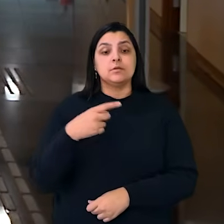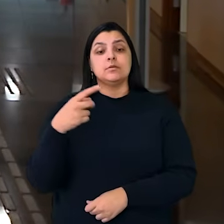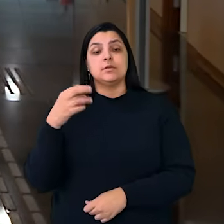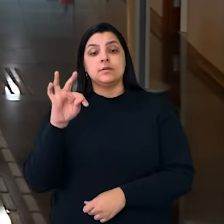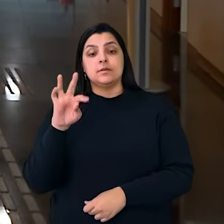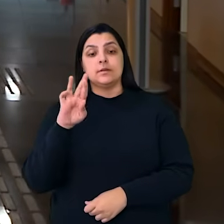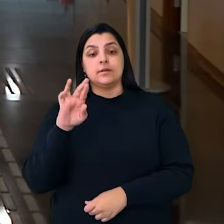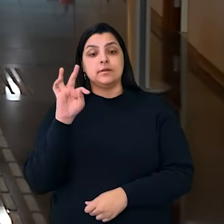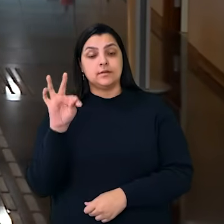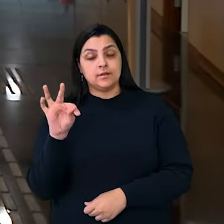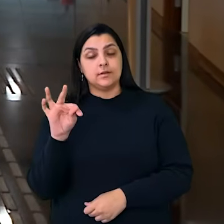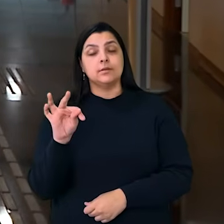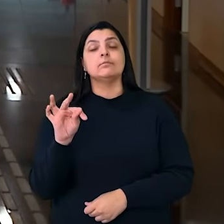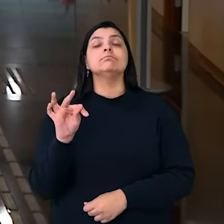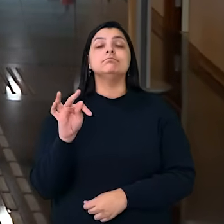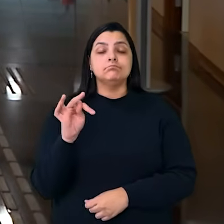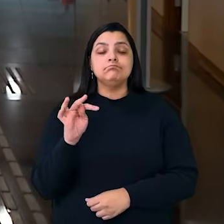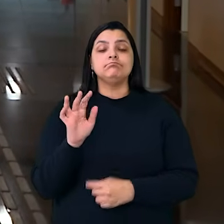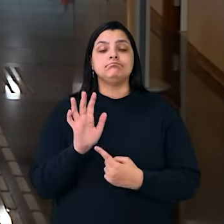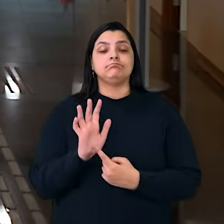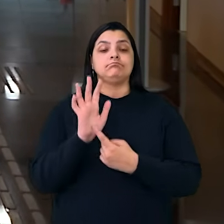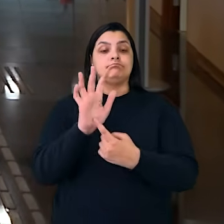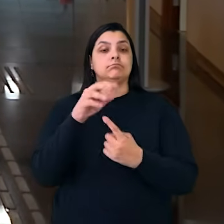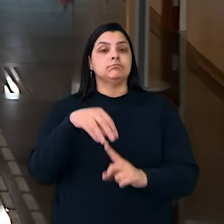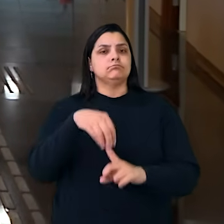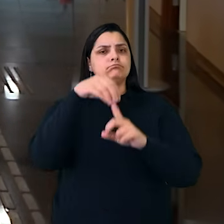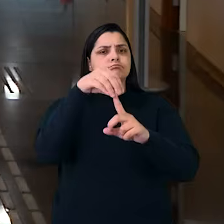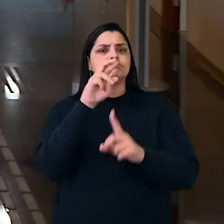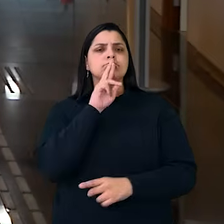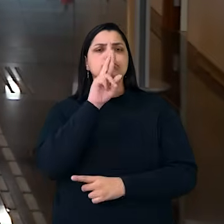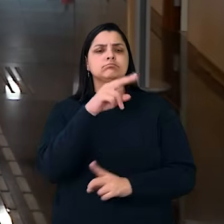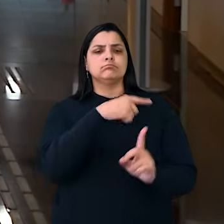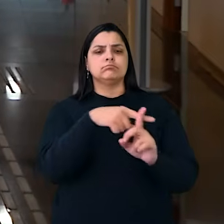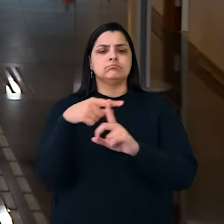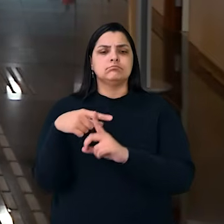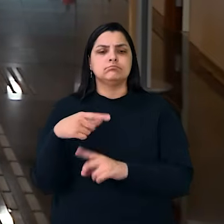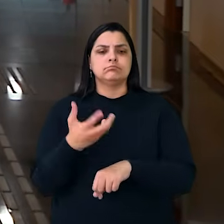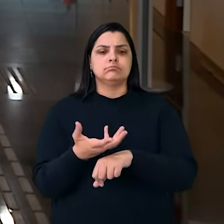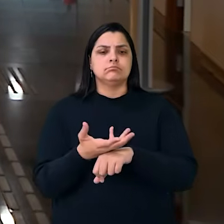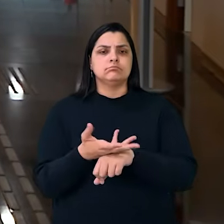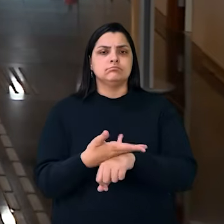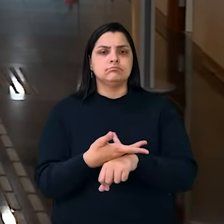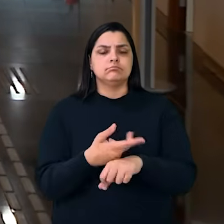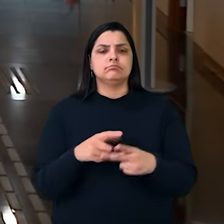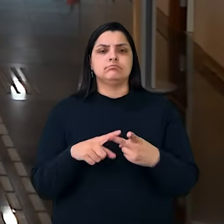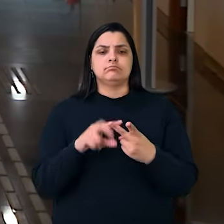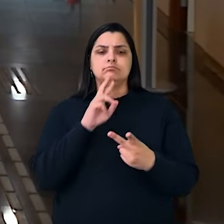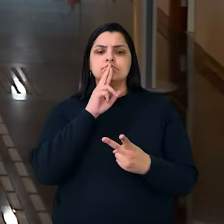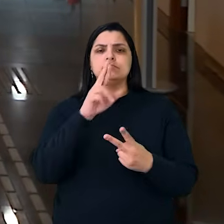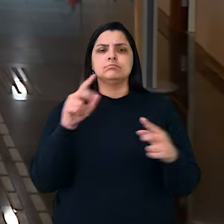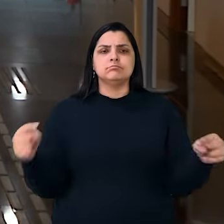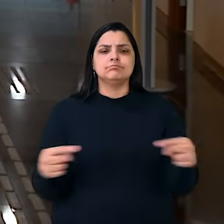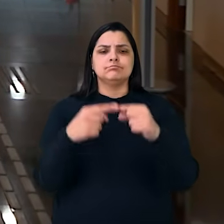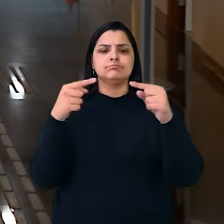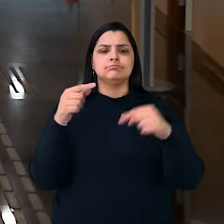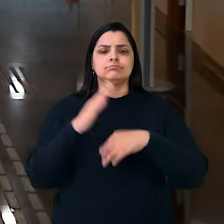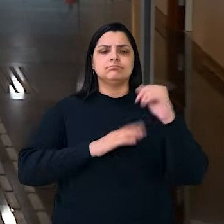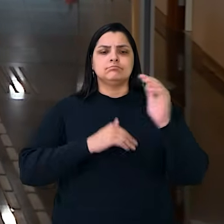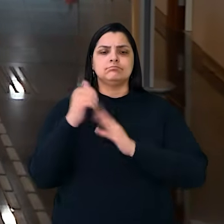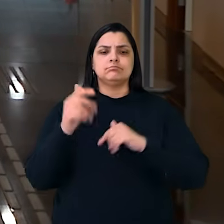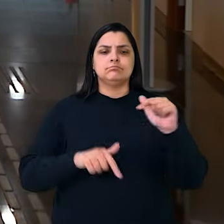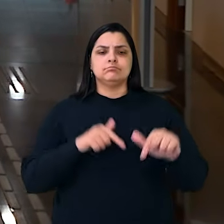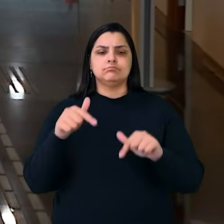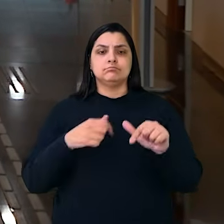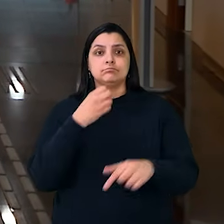tribunais regionais do trabalho, que se destacam pela eficiência, pela efetividade, pela capacidade